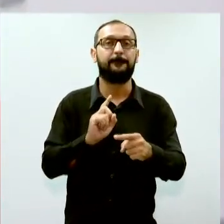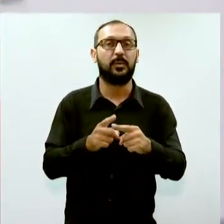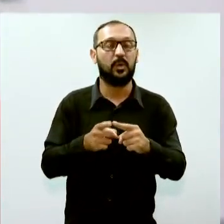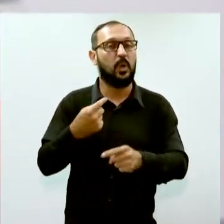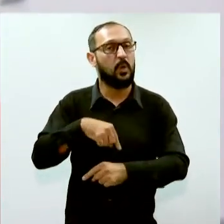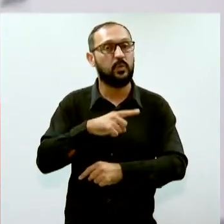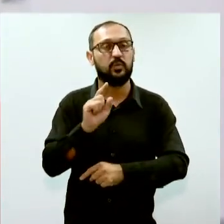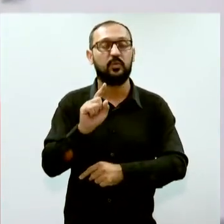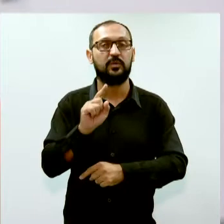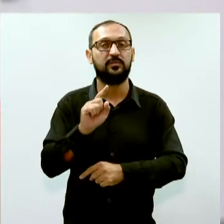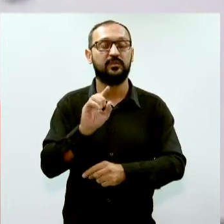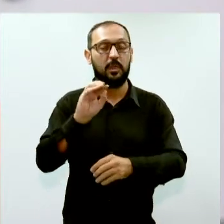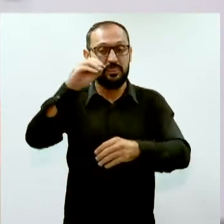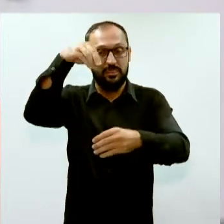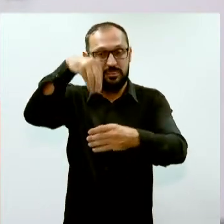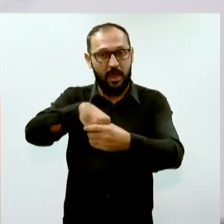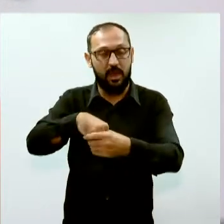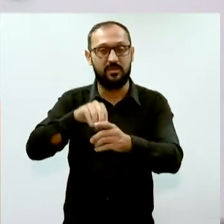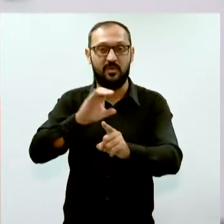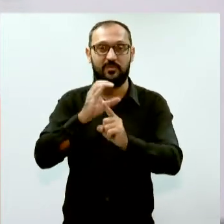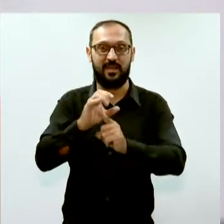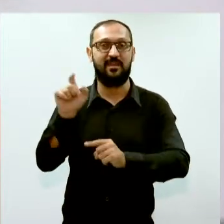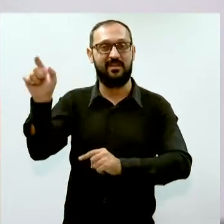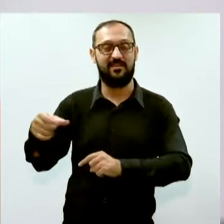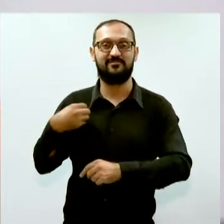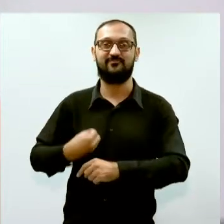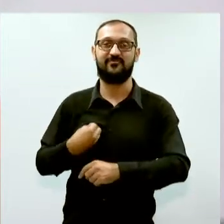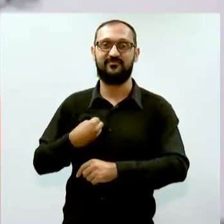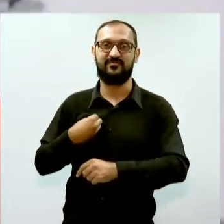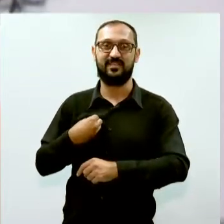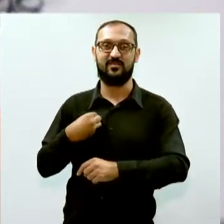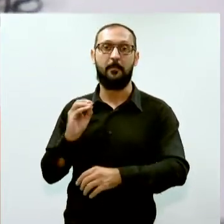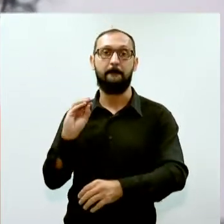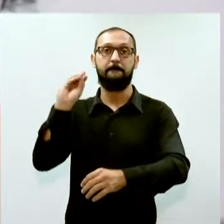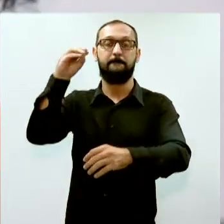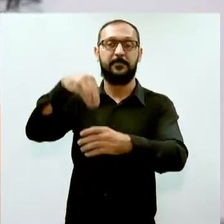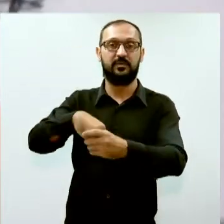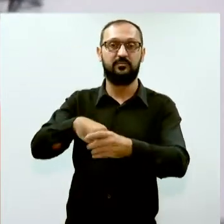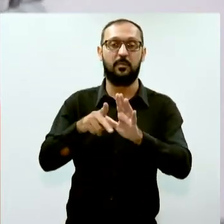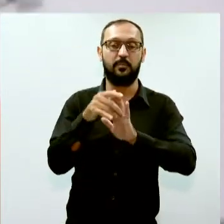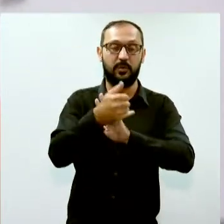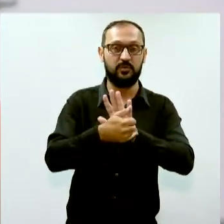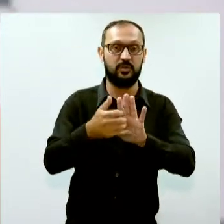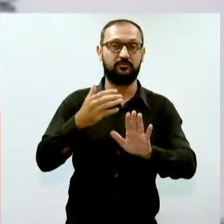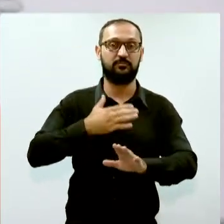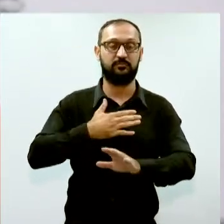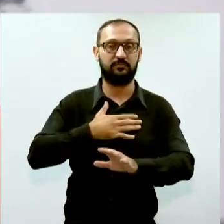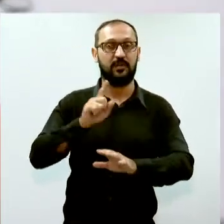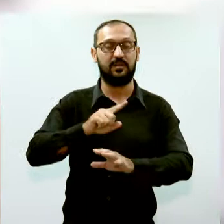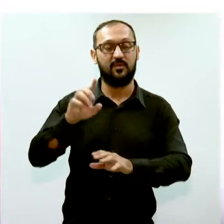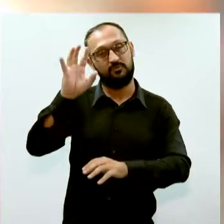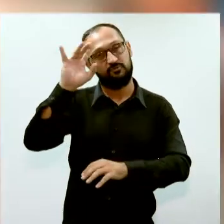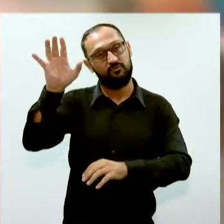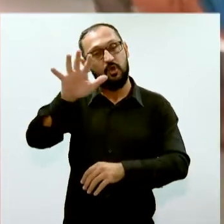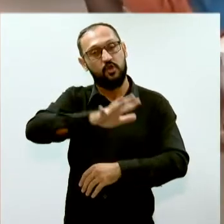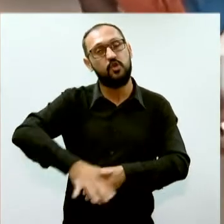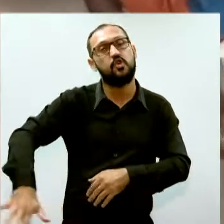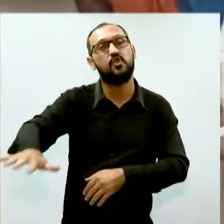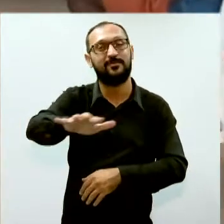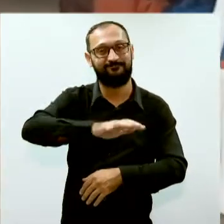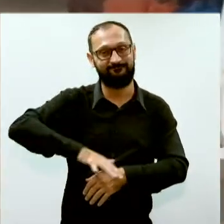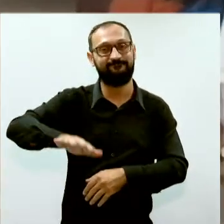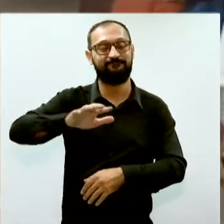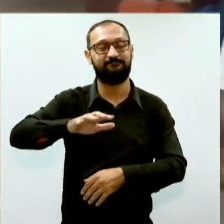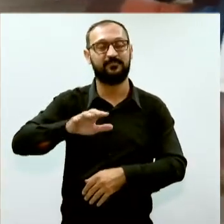nós não estamos na comunidade, são eles que estão lá. Então, não é um projeto do IPED, é um sonho coletivo, que o